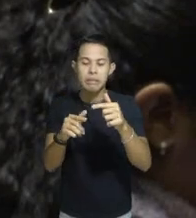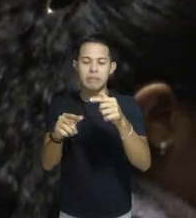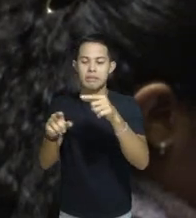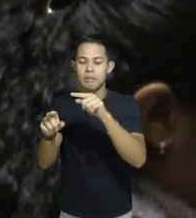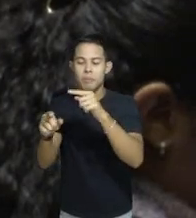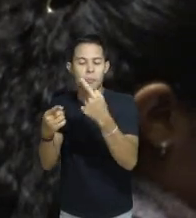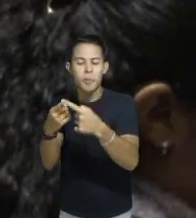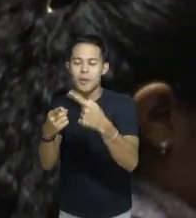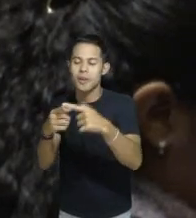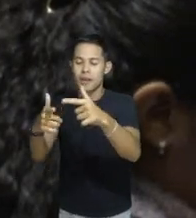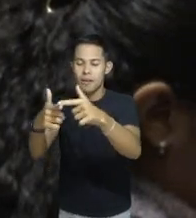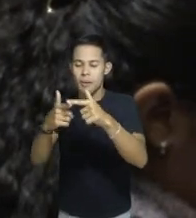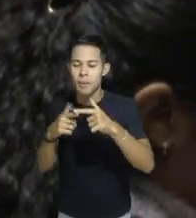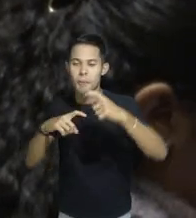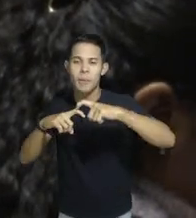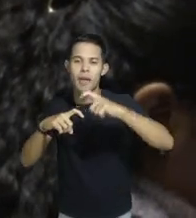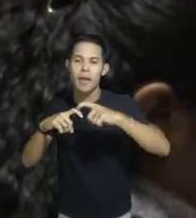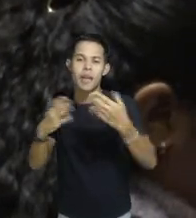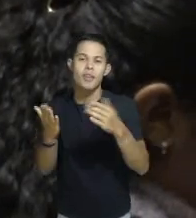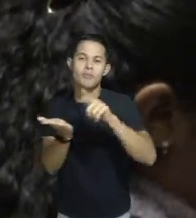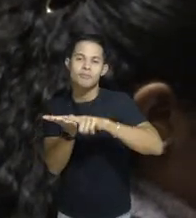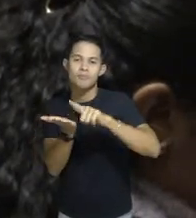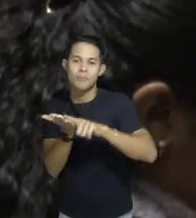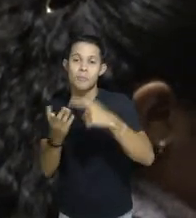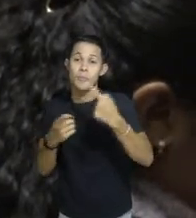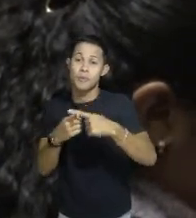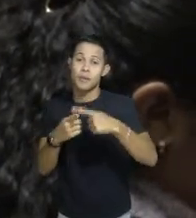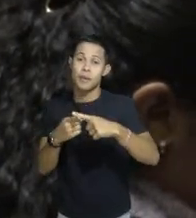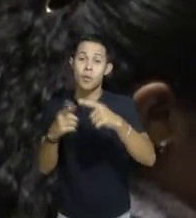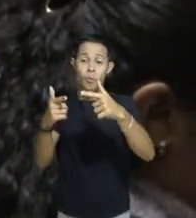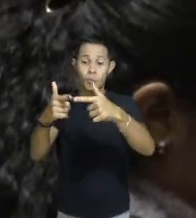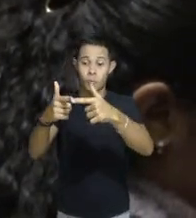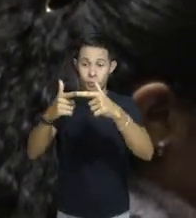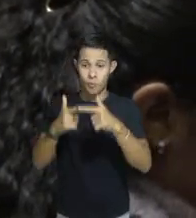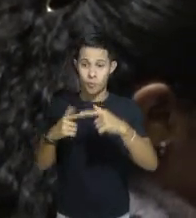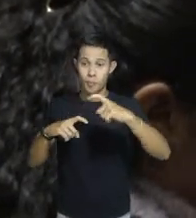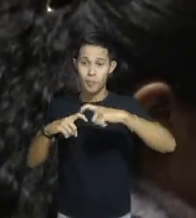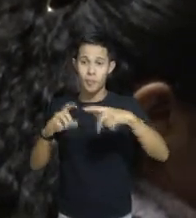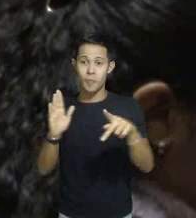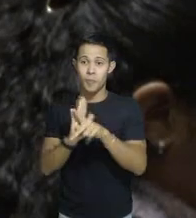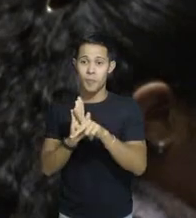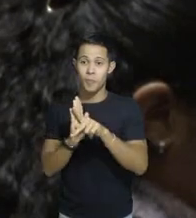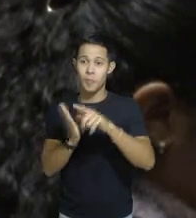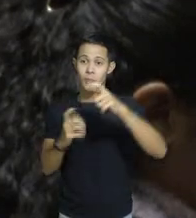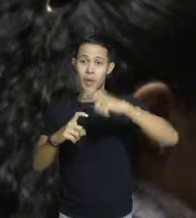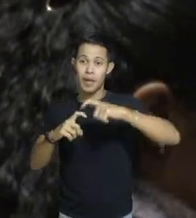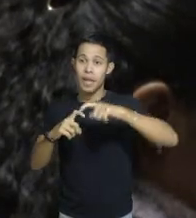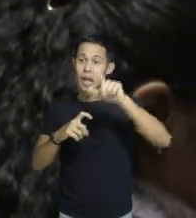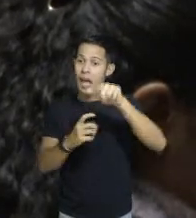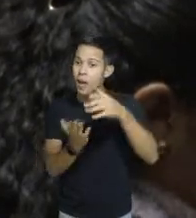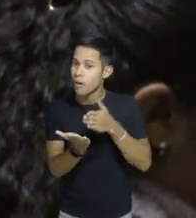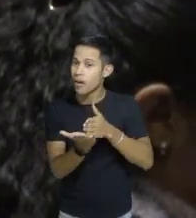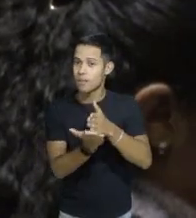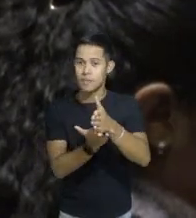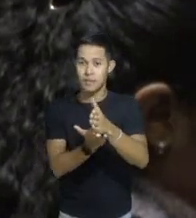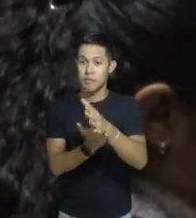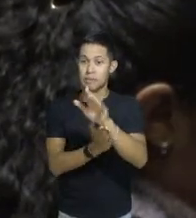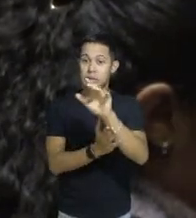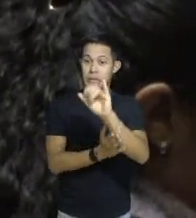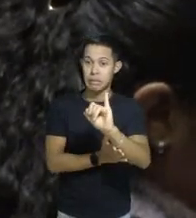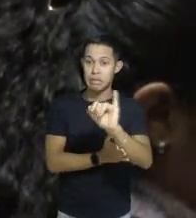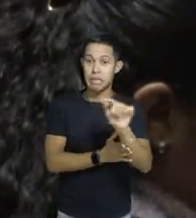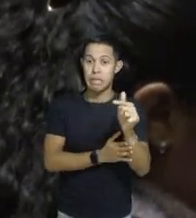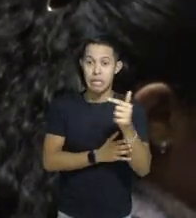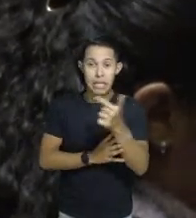laudo, infelizmente, é o caminho para você conseguir iniciar uma batalha, porque sem laudo você não consegue um psicólogo,